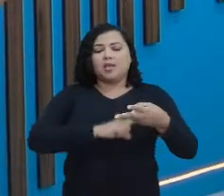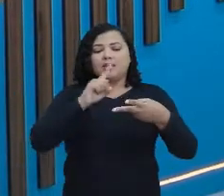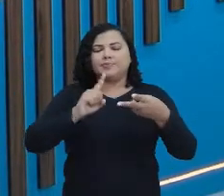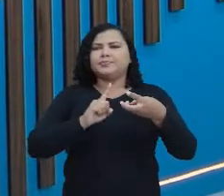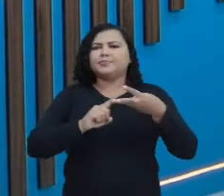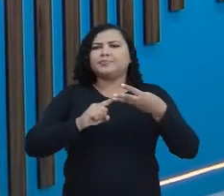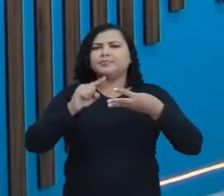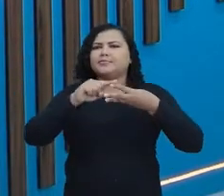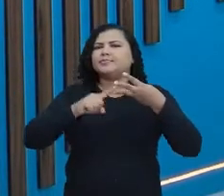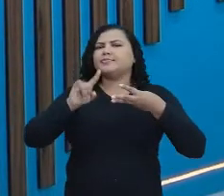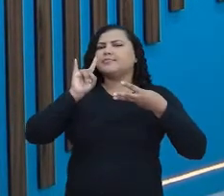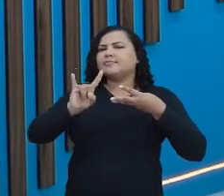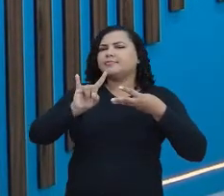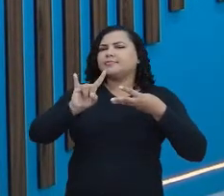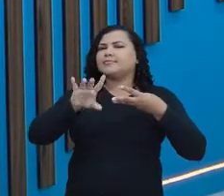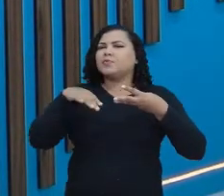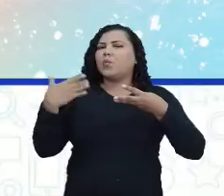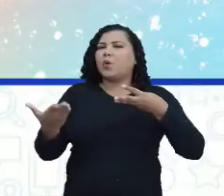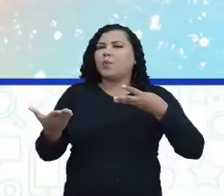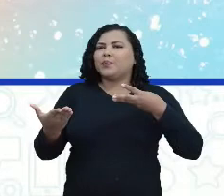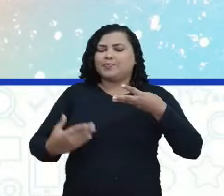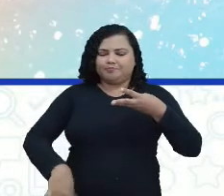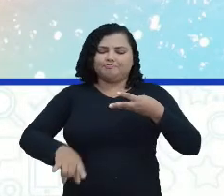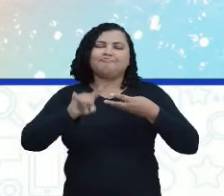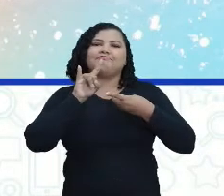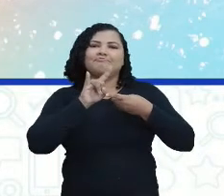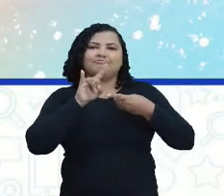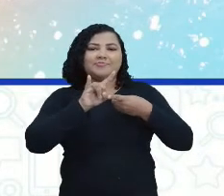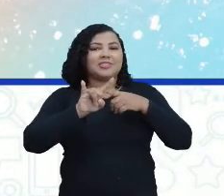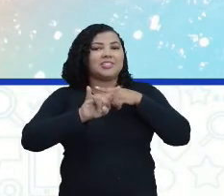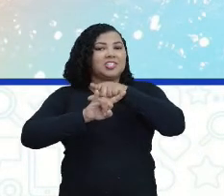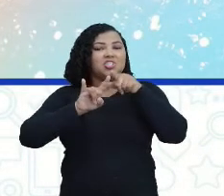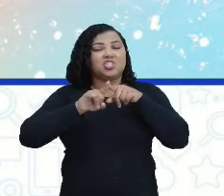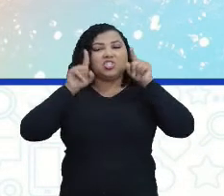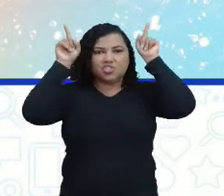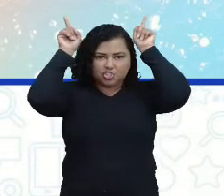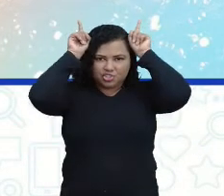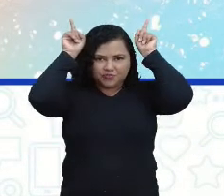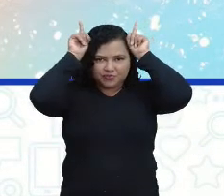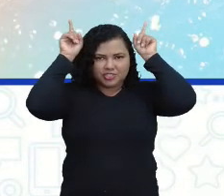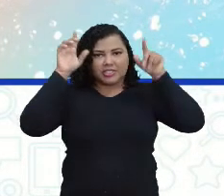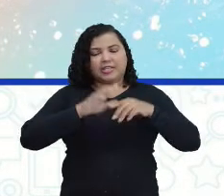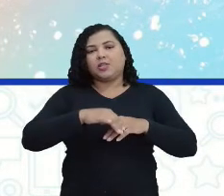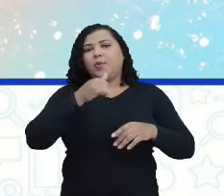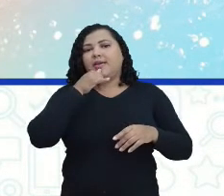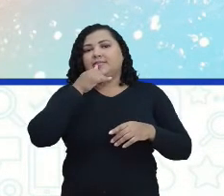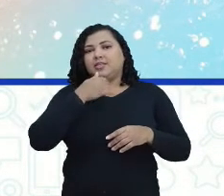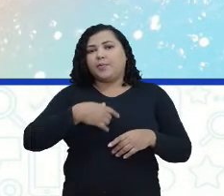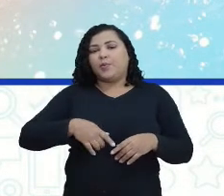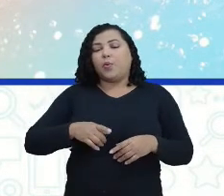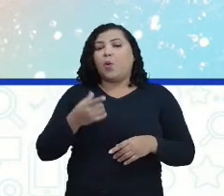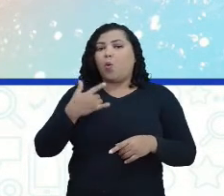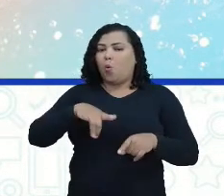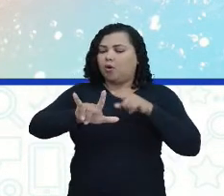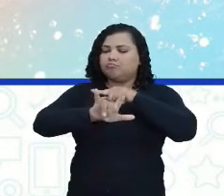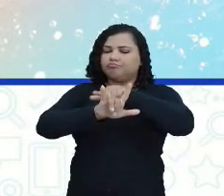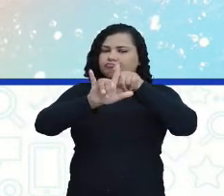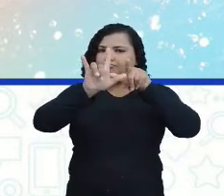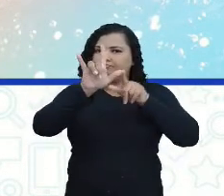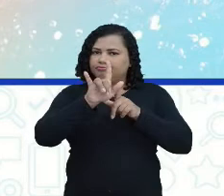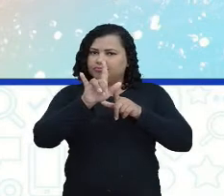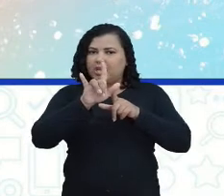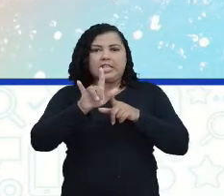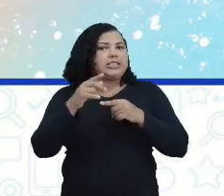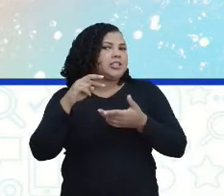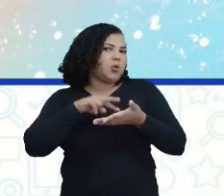ok. Hein, gente? Chifres. Do mesmo modo que o anterior, esse emoji não significa rock